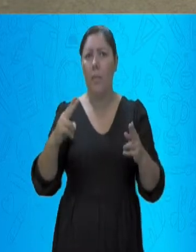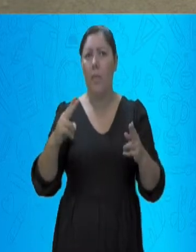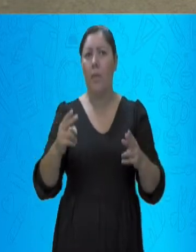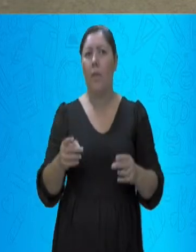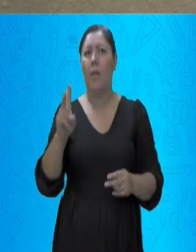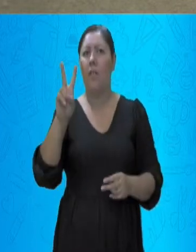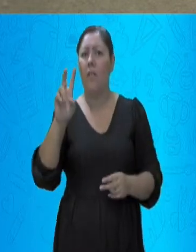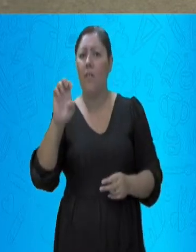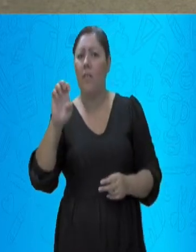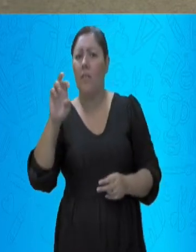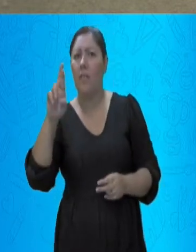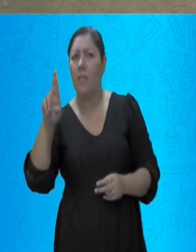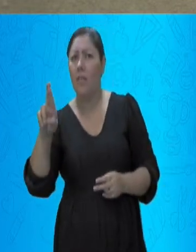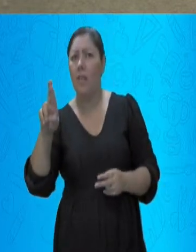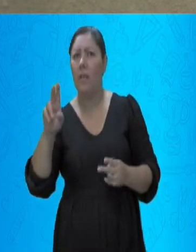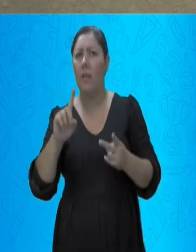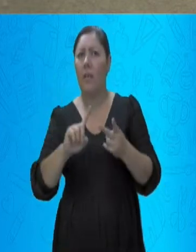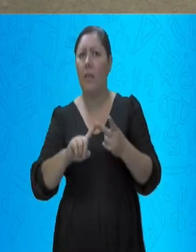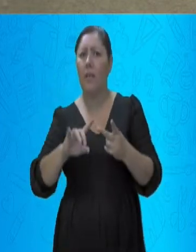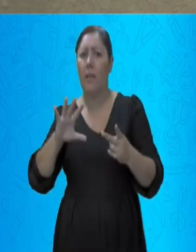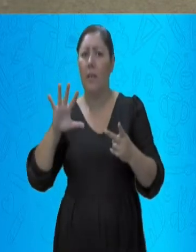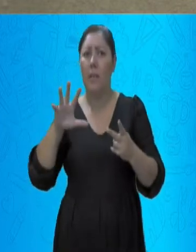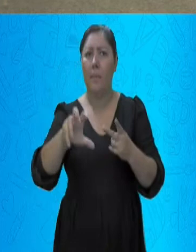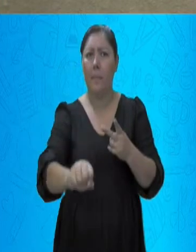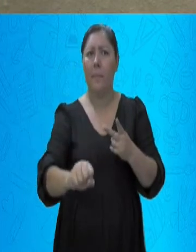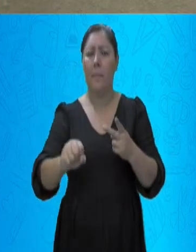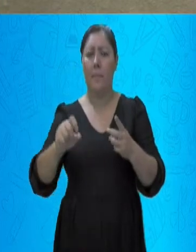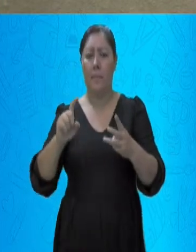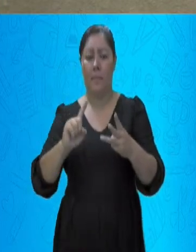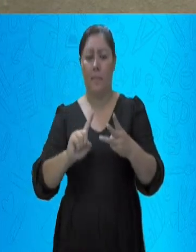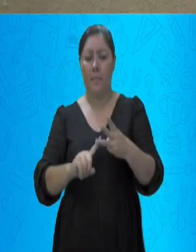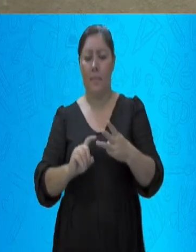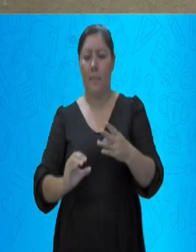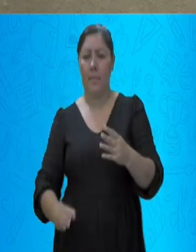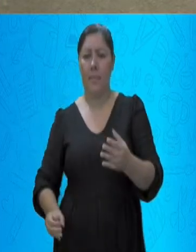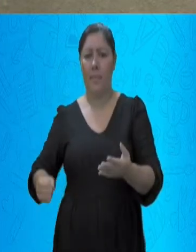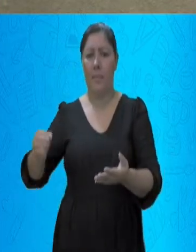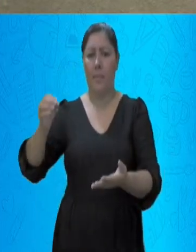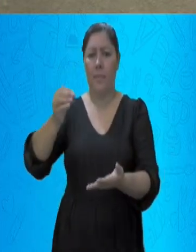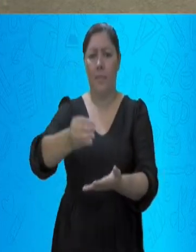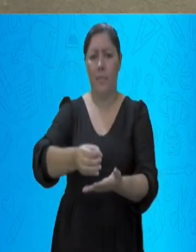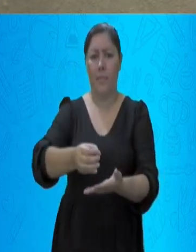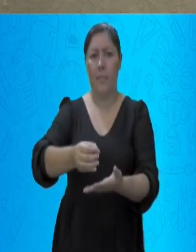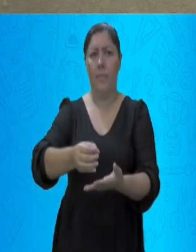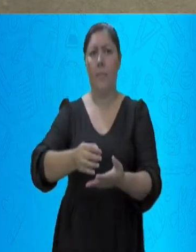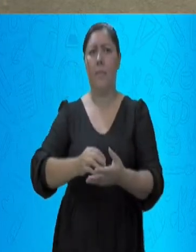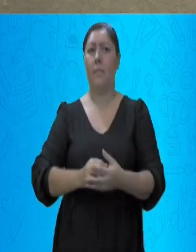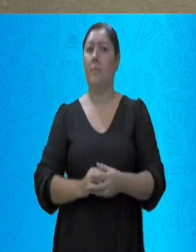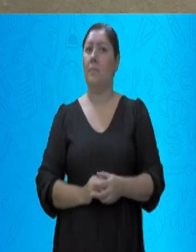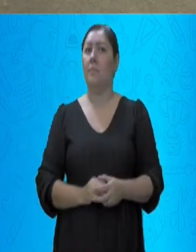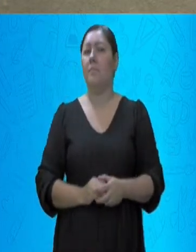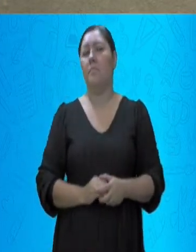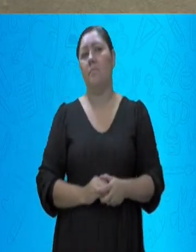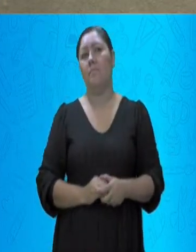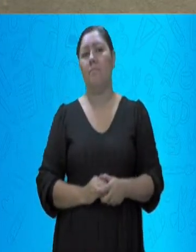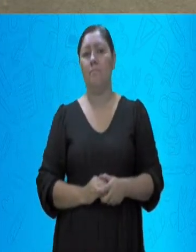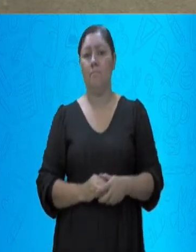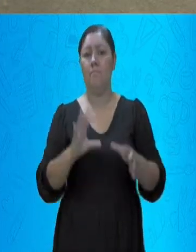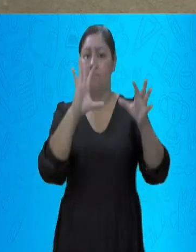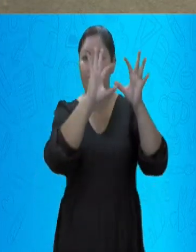Que pegar? Que colocar? É só você colocar dentro de um contexto. Então, vamos